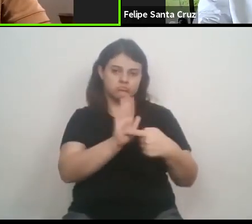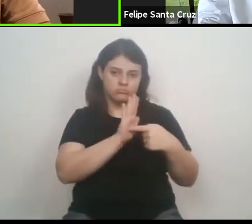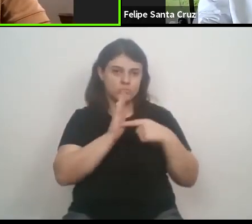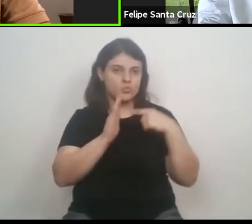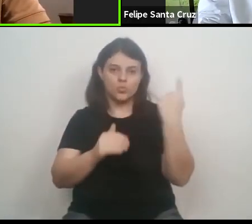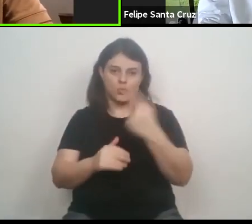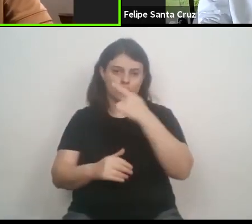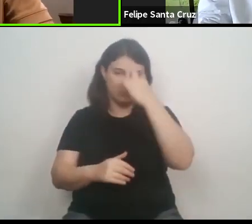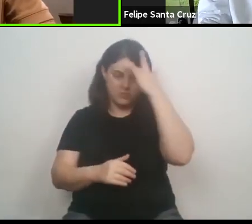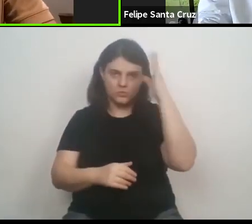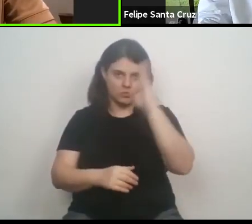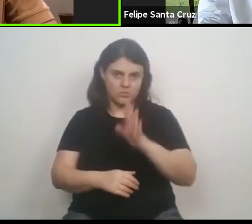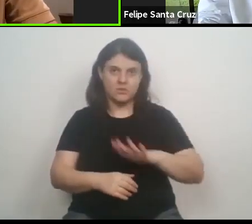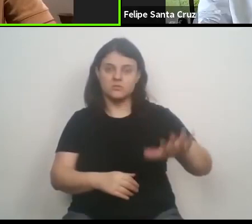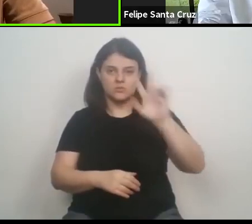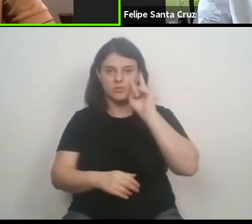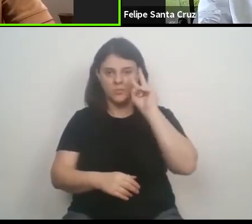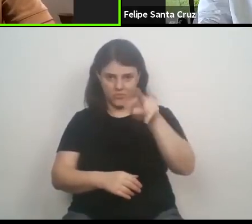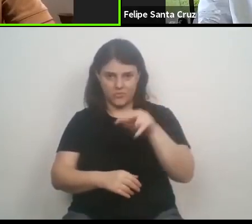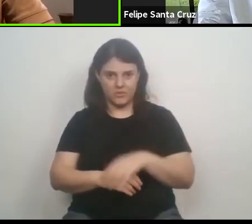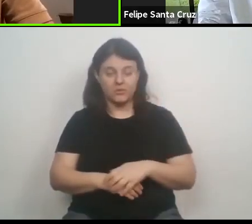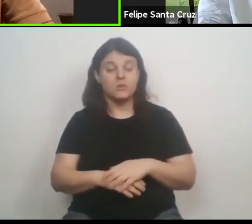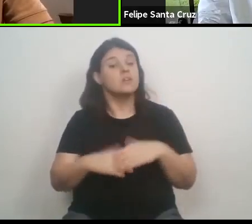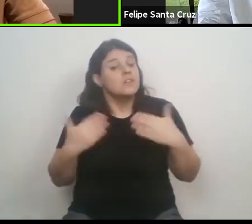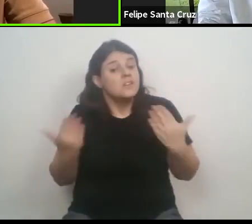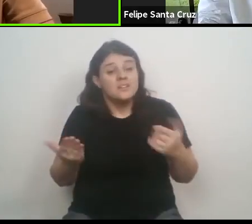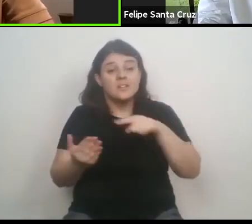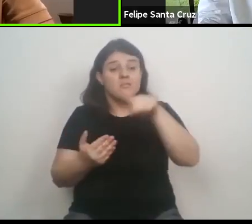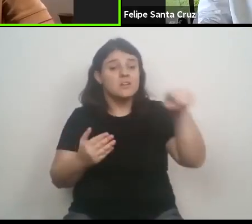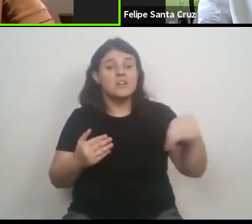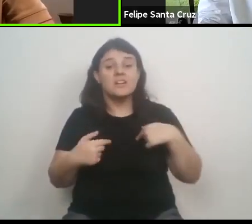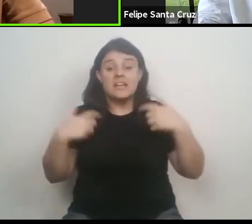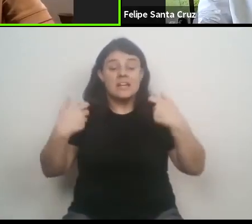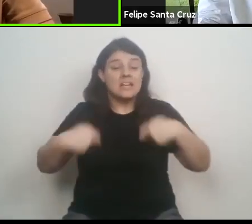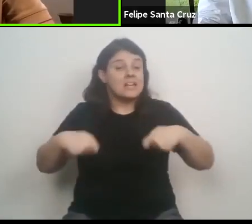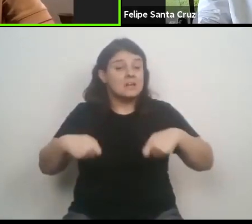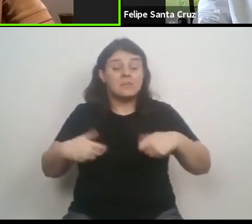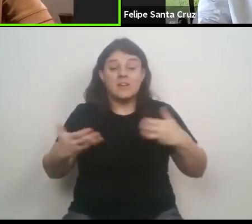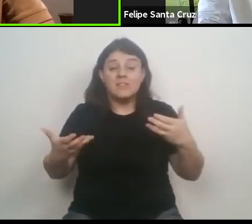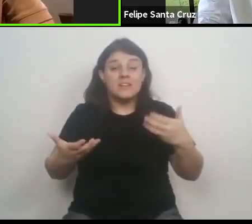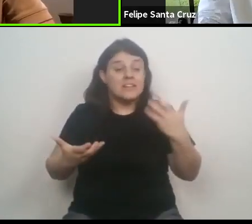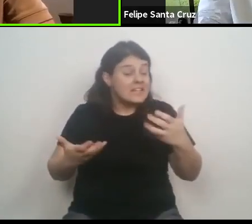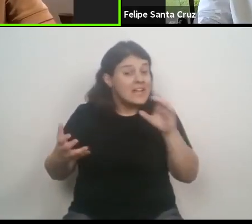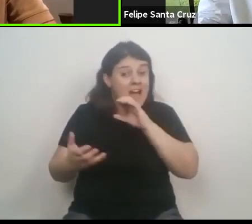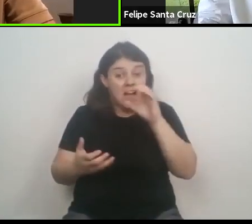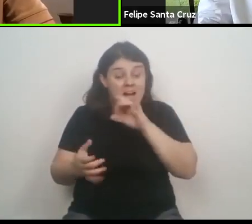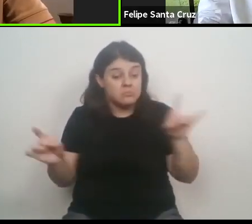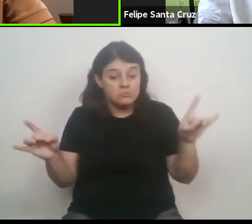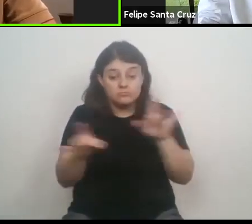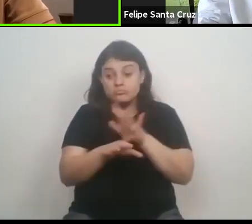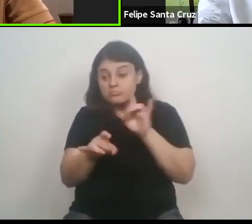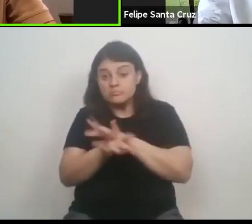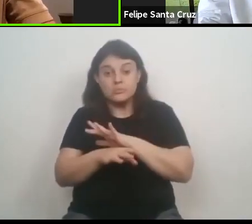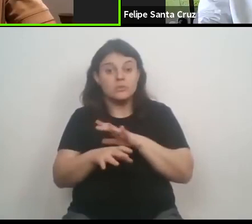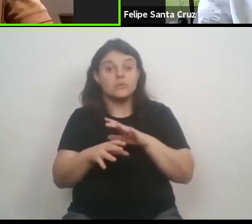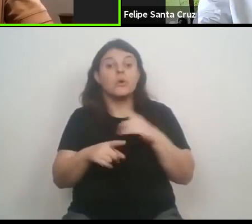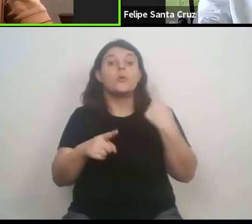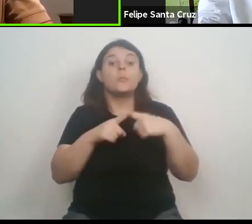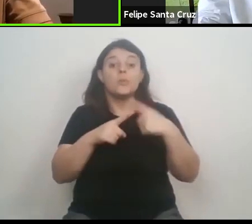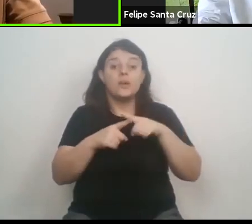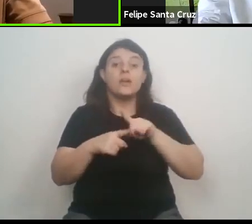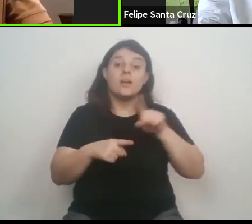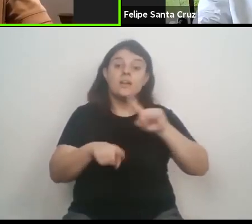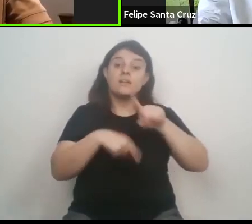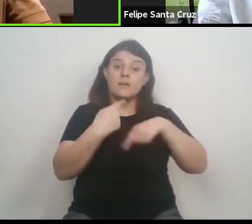todos os brasileiros. Então, era fundamental para eles encerrarem o debate no primeiro turno, porque o Bolsonaro ia ter